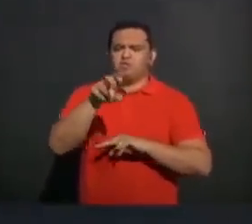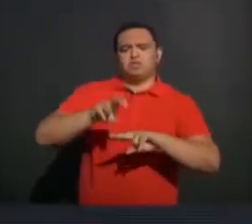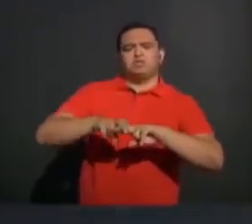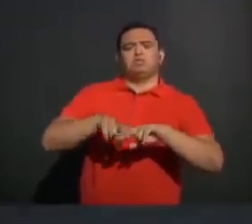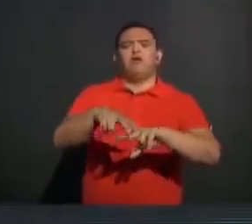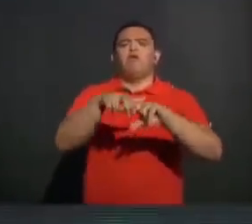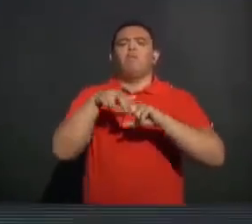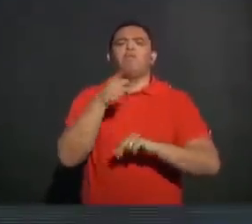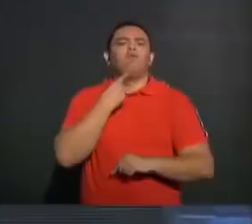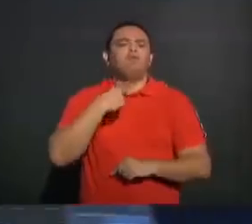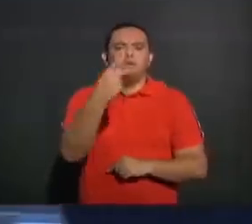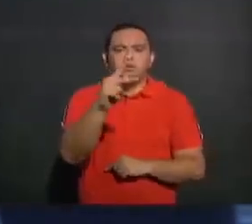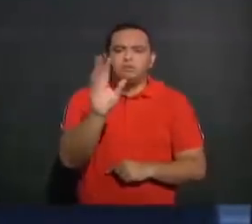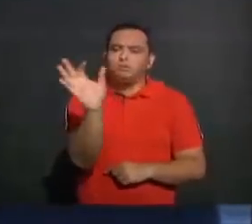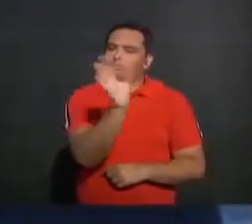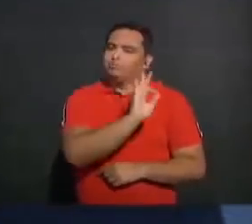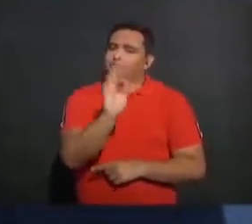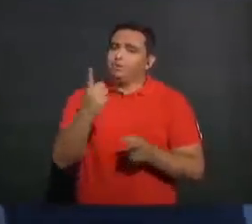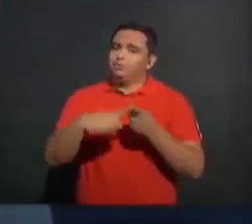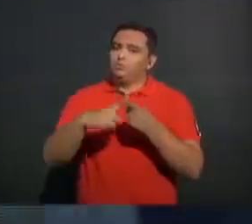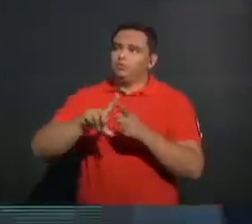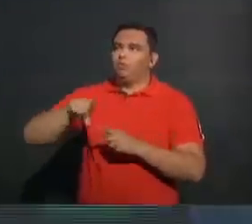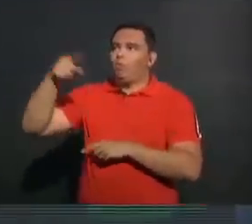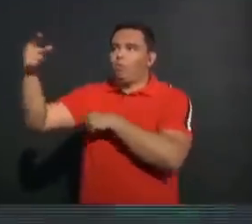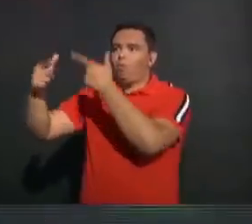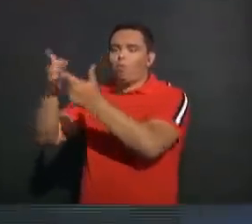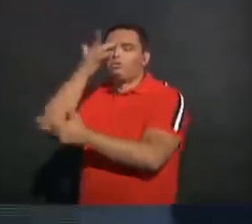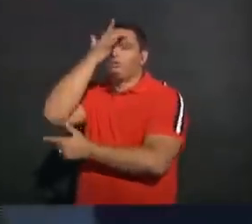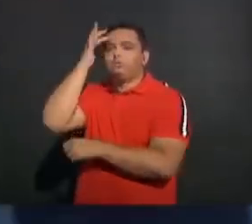quis. Tem um monte de soldado que